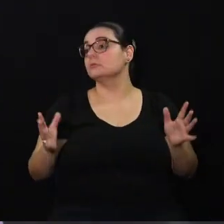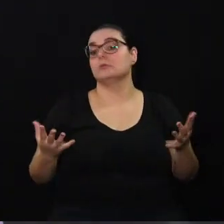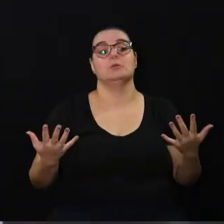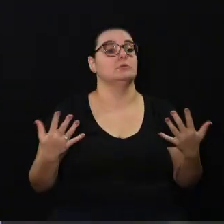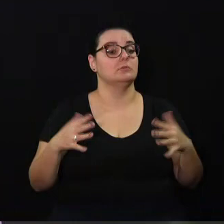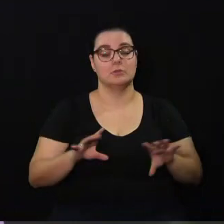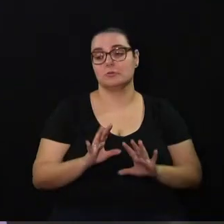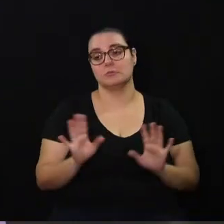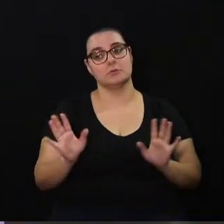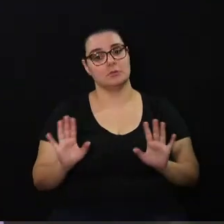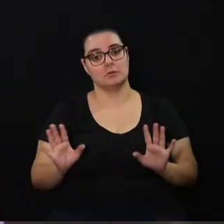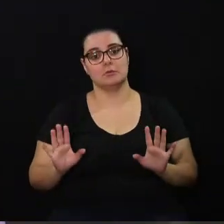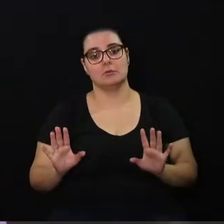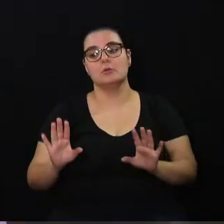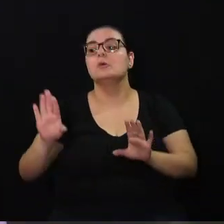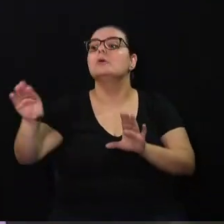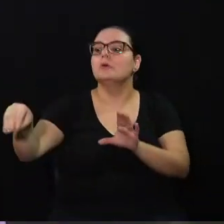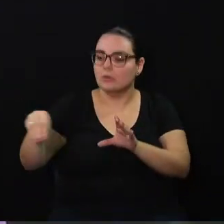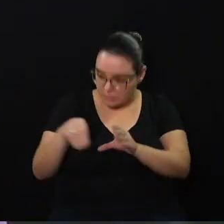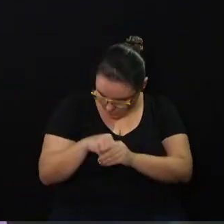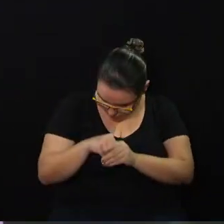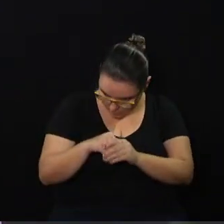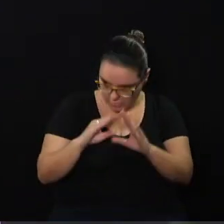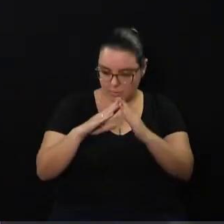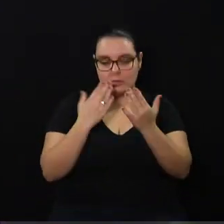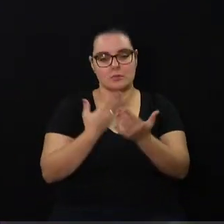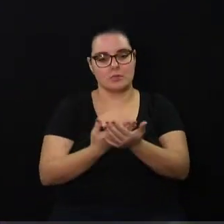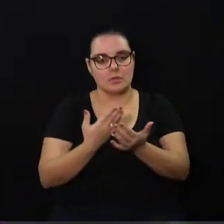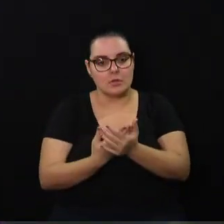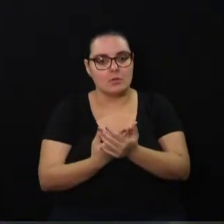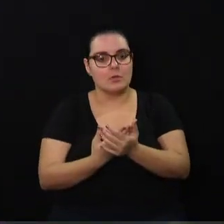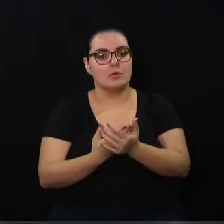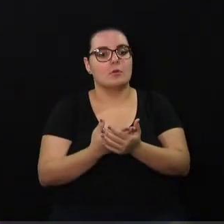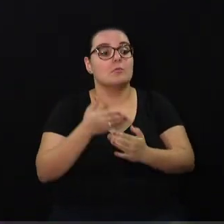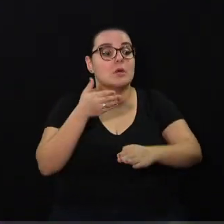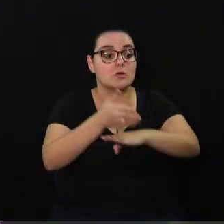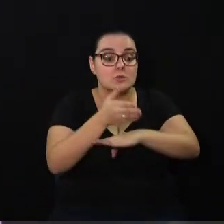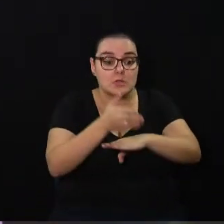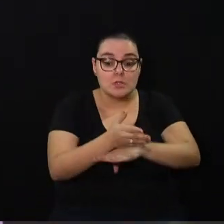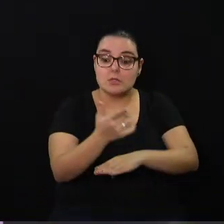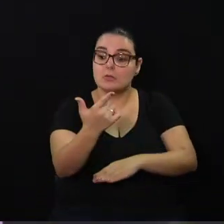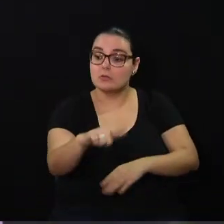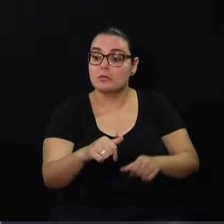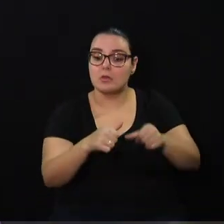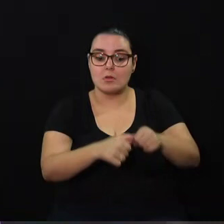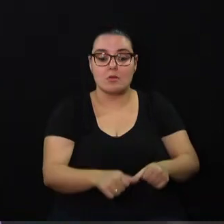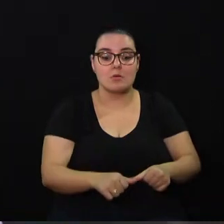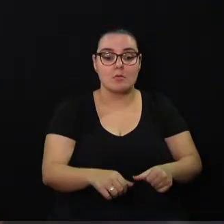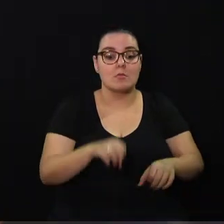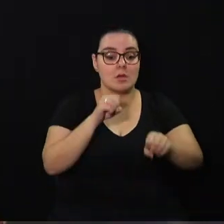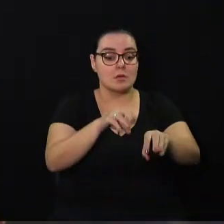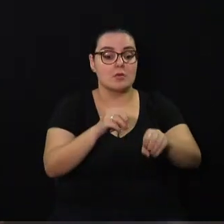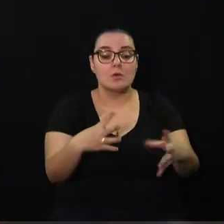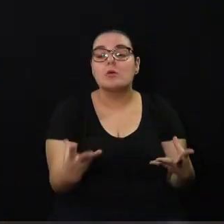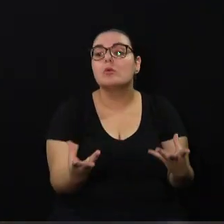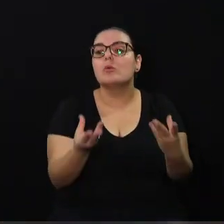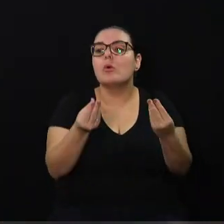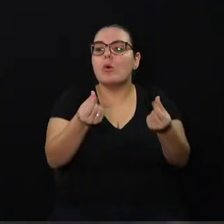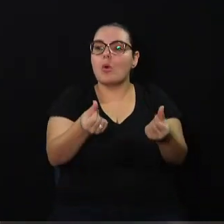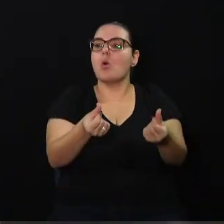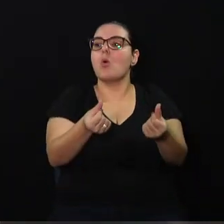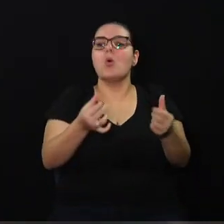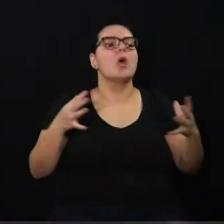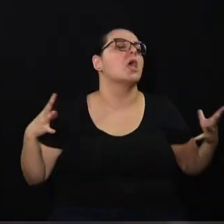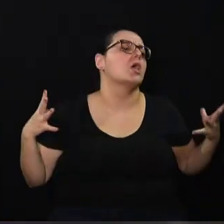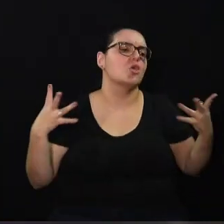a matrícula assim mas o acesso a permanência uma educação de qualidade e todos os